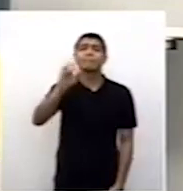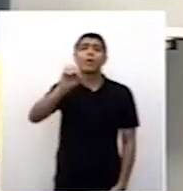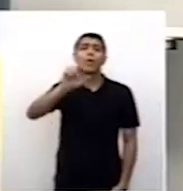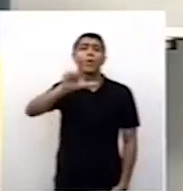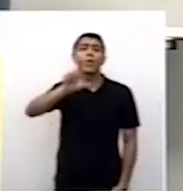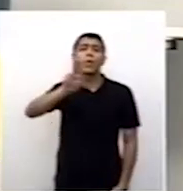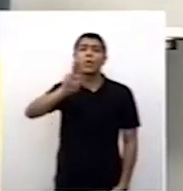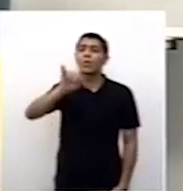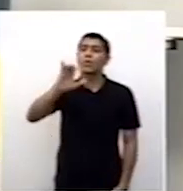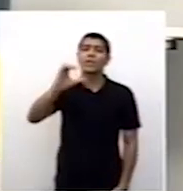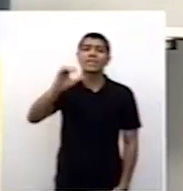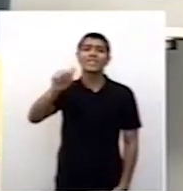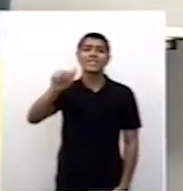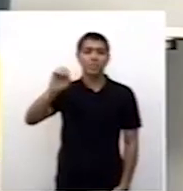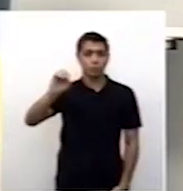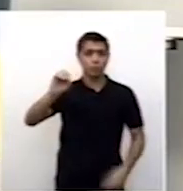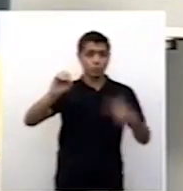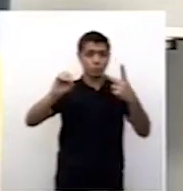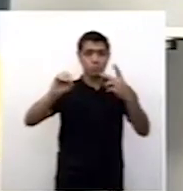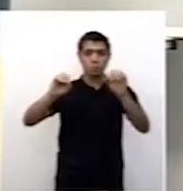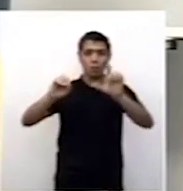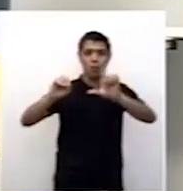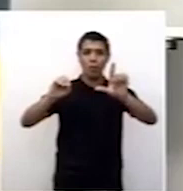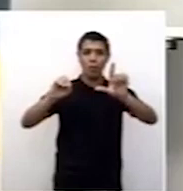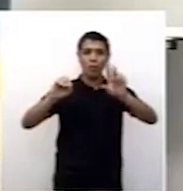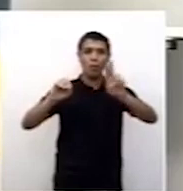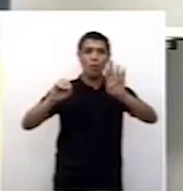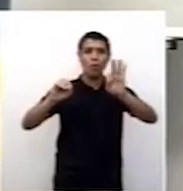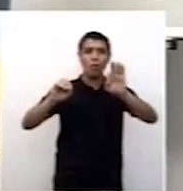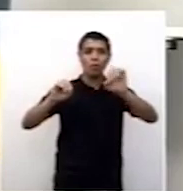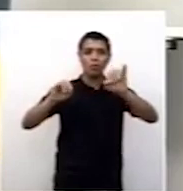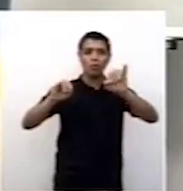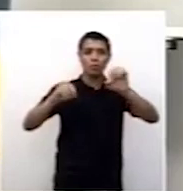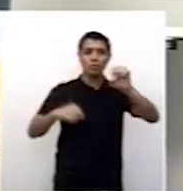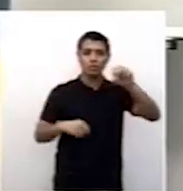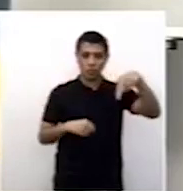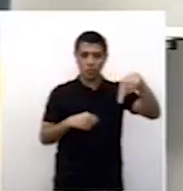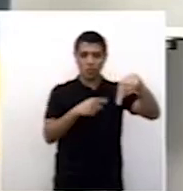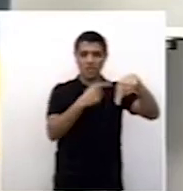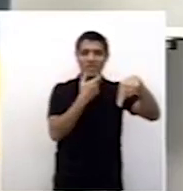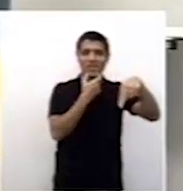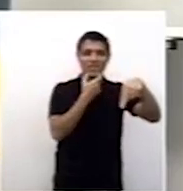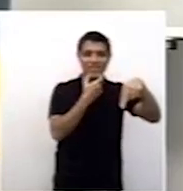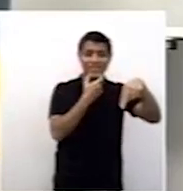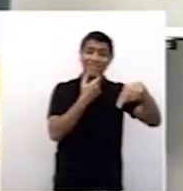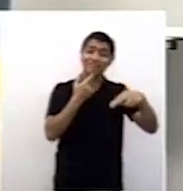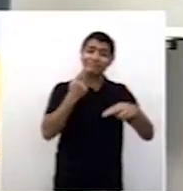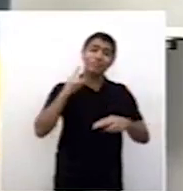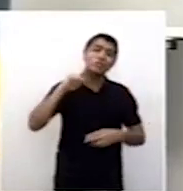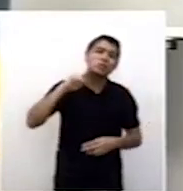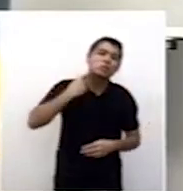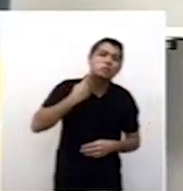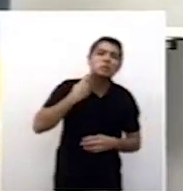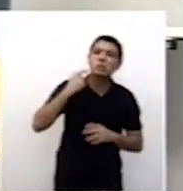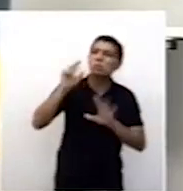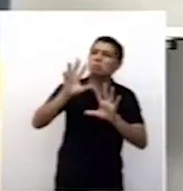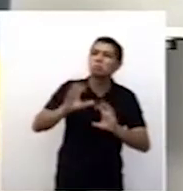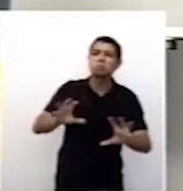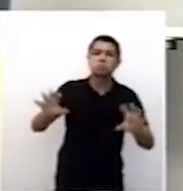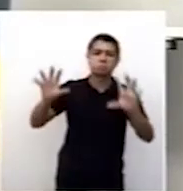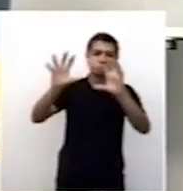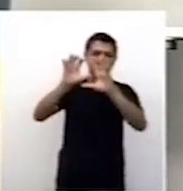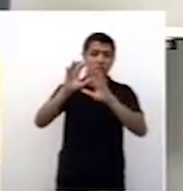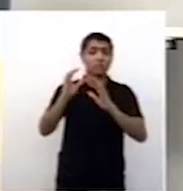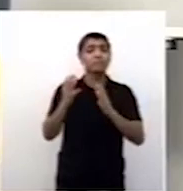Poluição, pollution, certo? Então, o que eu fiz até agora com vocês? Nós fizemos a leitura das imagens. O nome disso